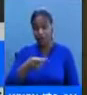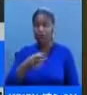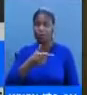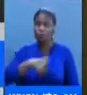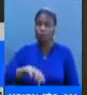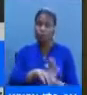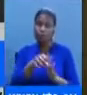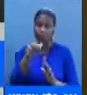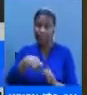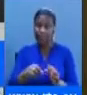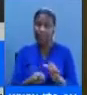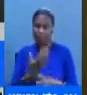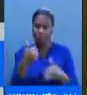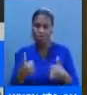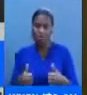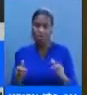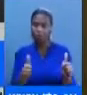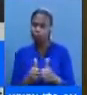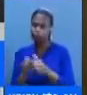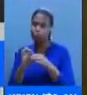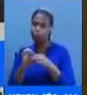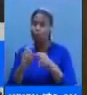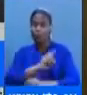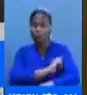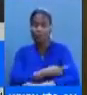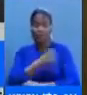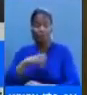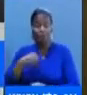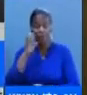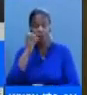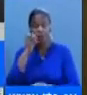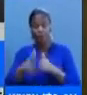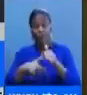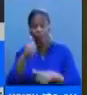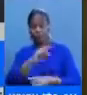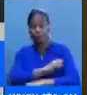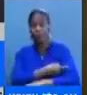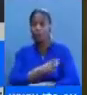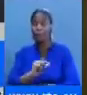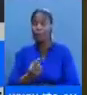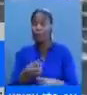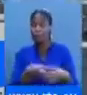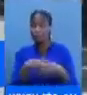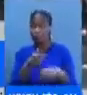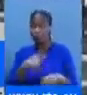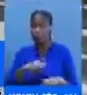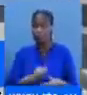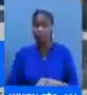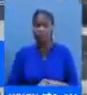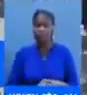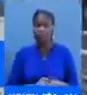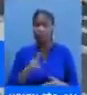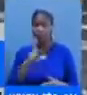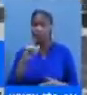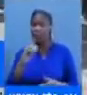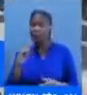condições de uma aproximação muito forte entre Cabo Verde e Angola e com vantagens muito fortes também para a nossa comunidade. Ulisses Correia Silva foi